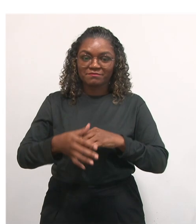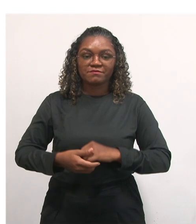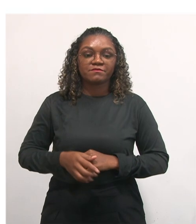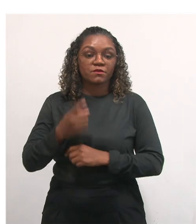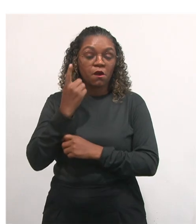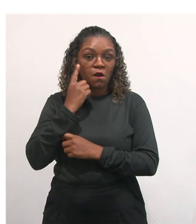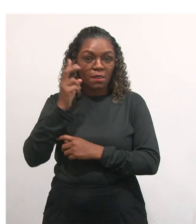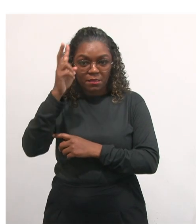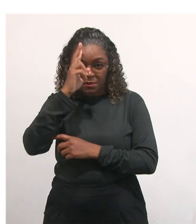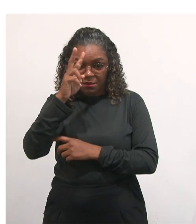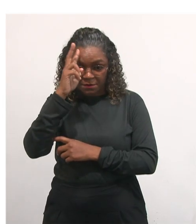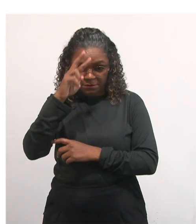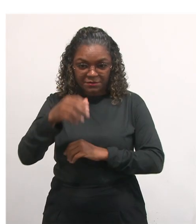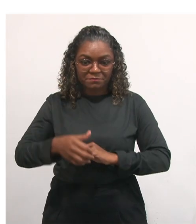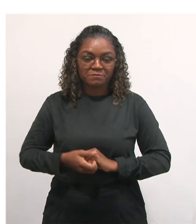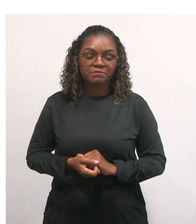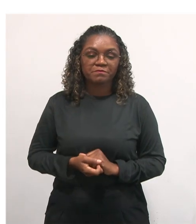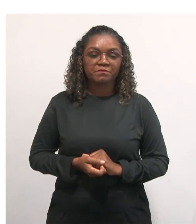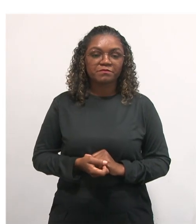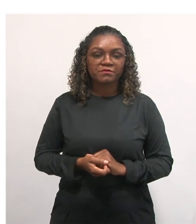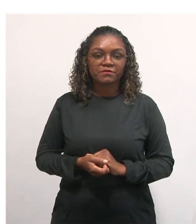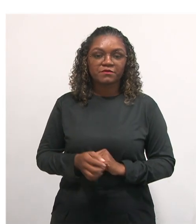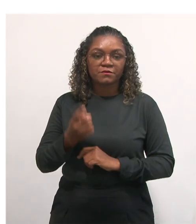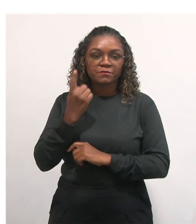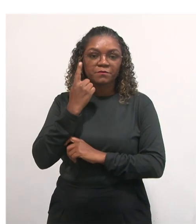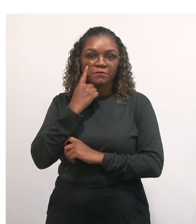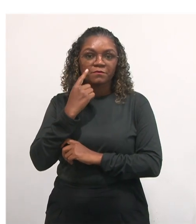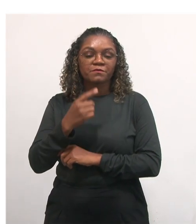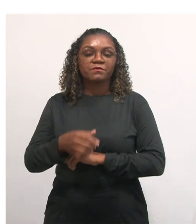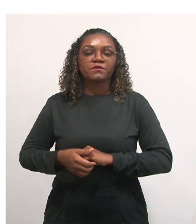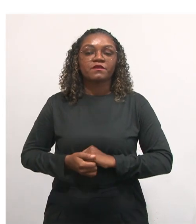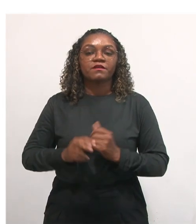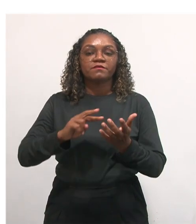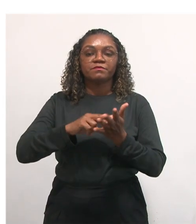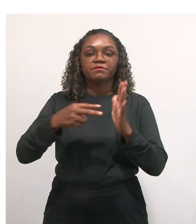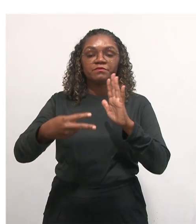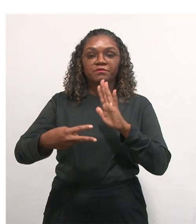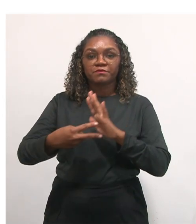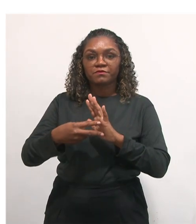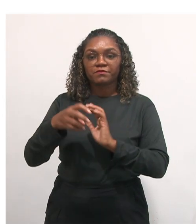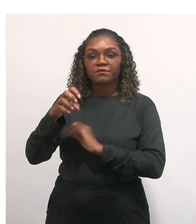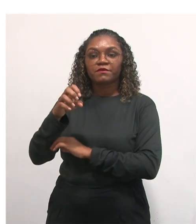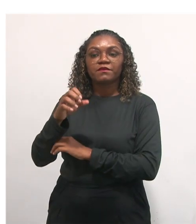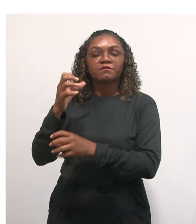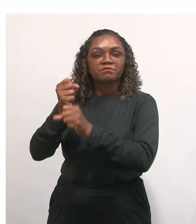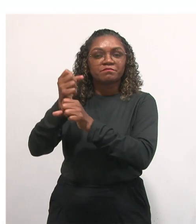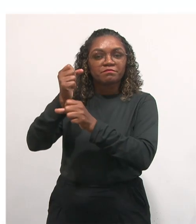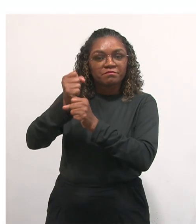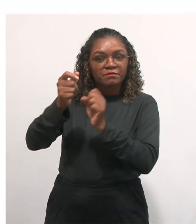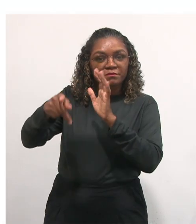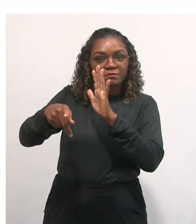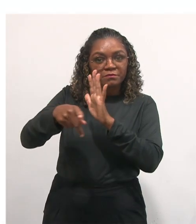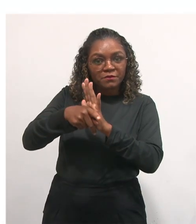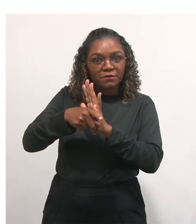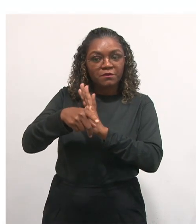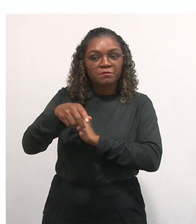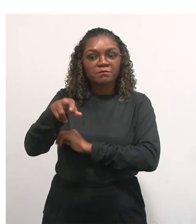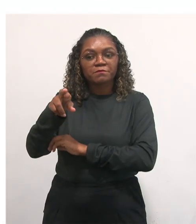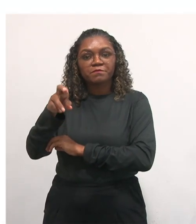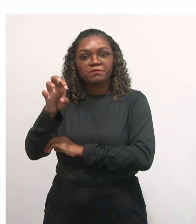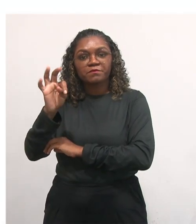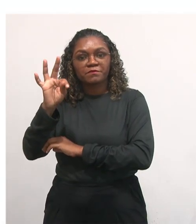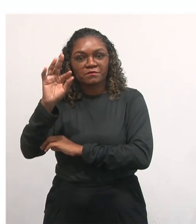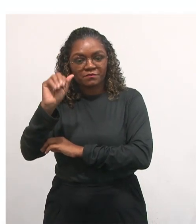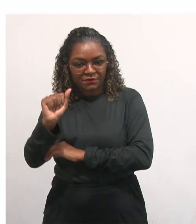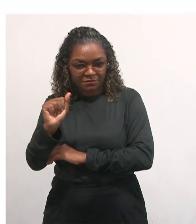lá, ó. Então, a regressão linear, né, é uma equação da reta, que é a equação de primeiro grau, ok? O que é a equação de primeiro